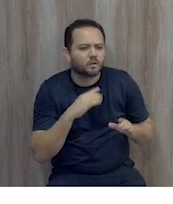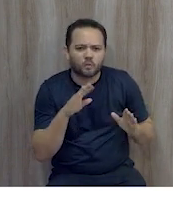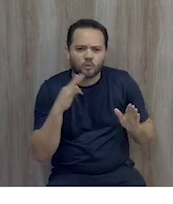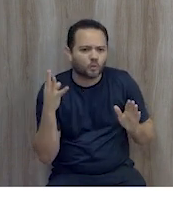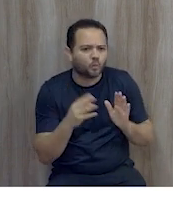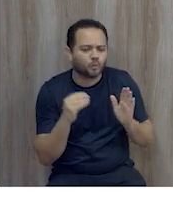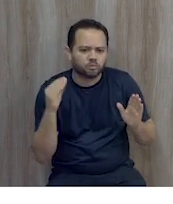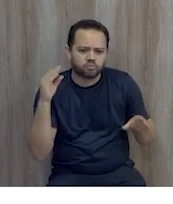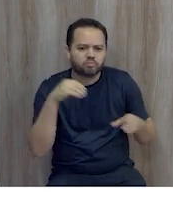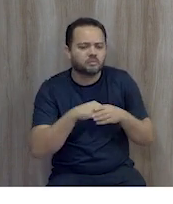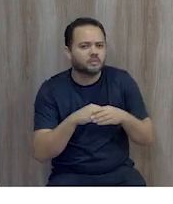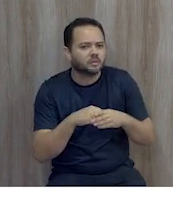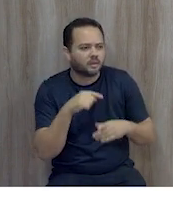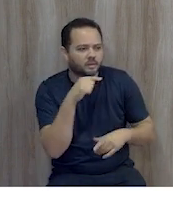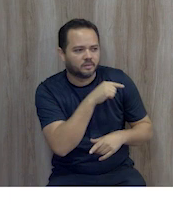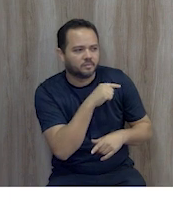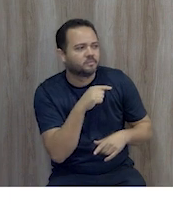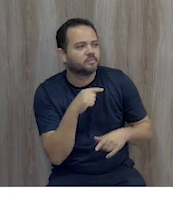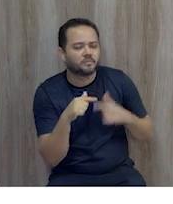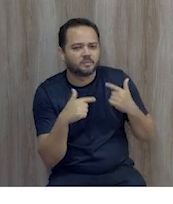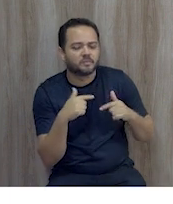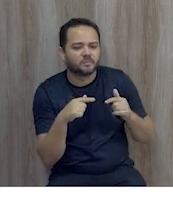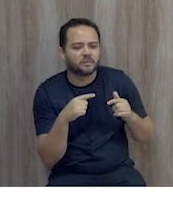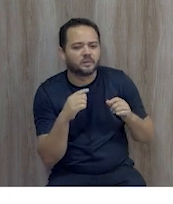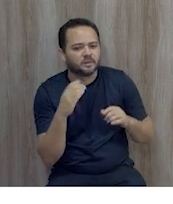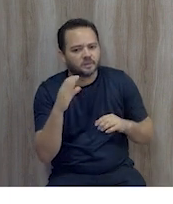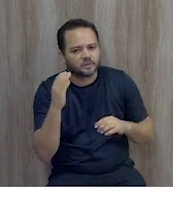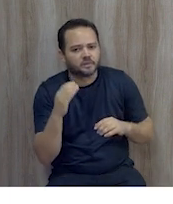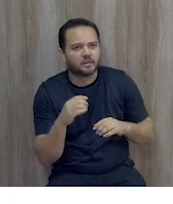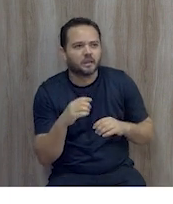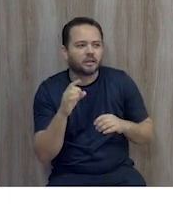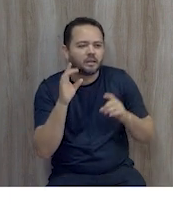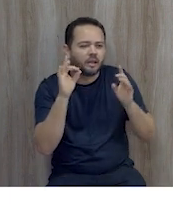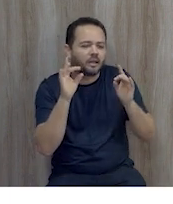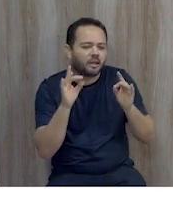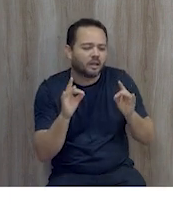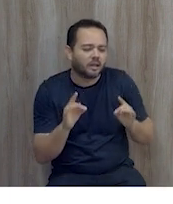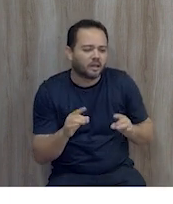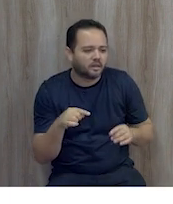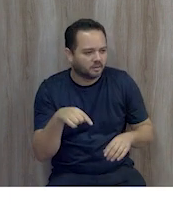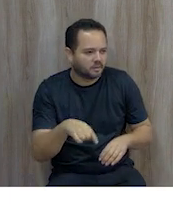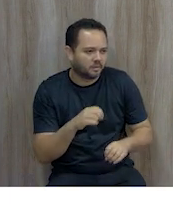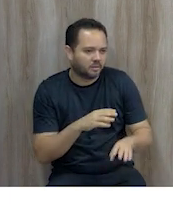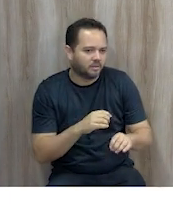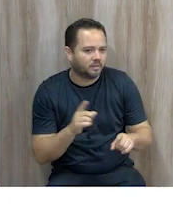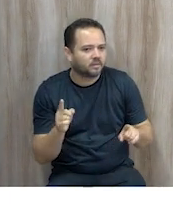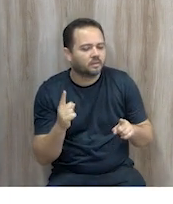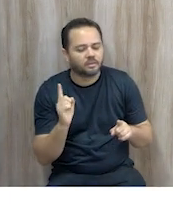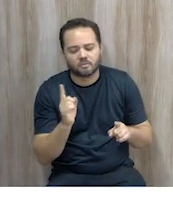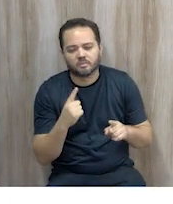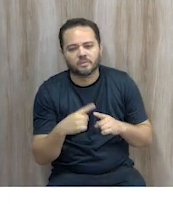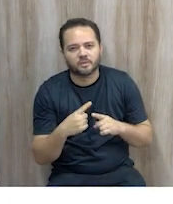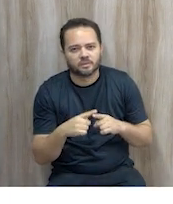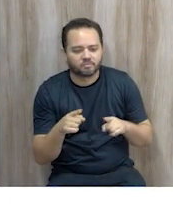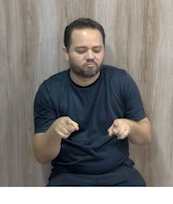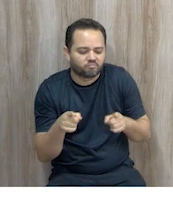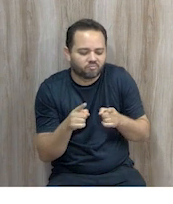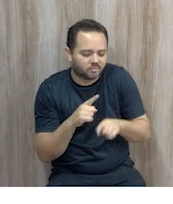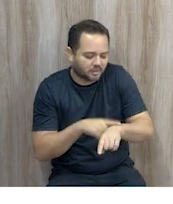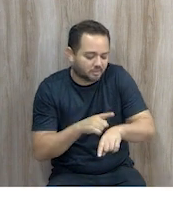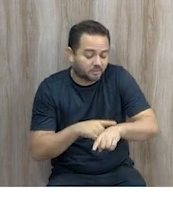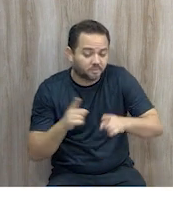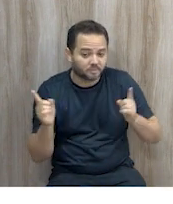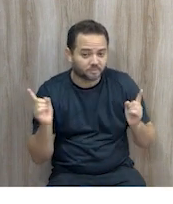científico, tá? Então, quem tiver interesse, claro que a gente não consegue abordar passo a passo aqui nessa aula, que ela é mais curta. E aí,